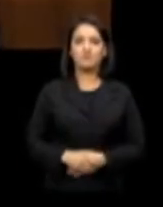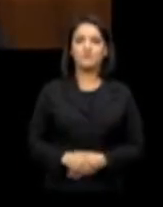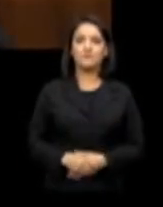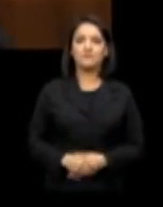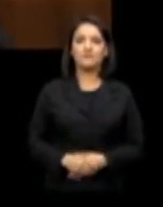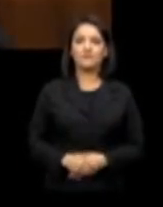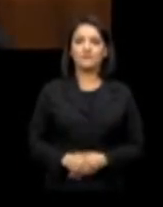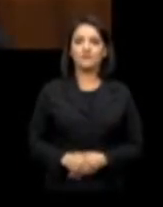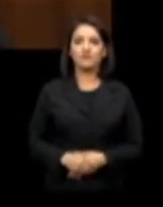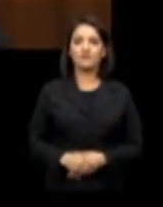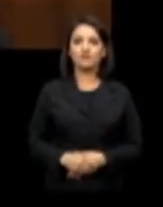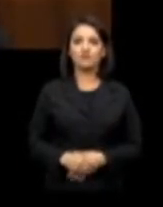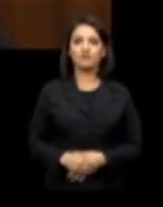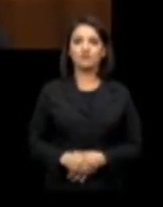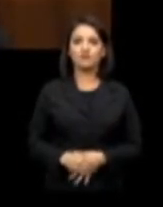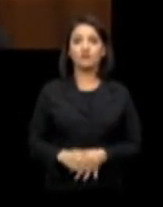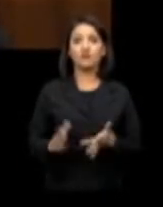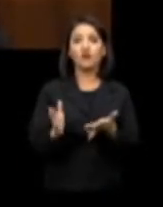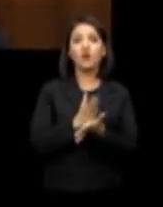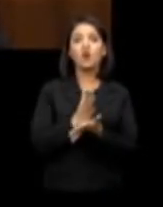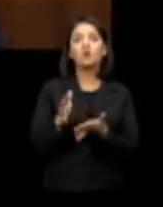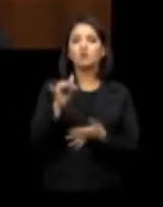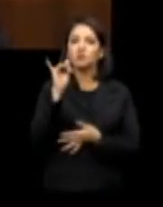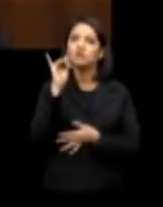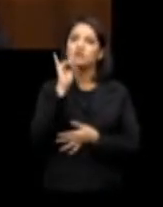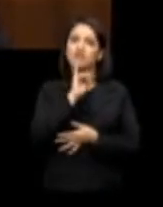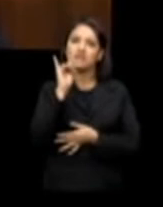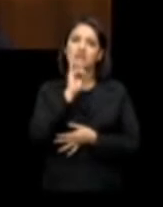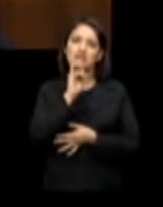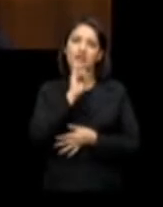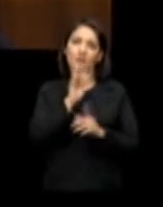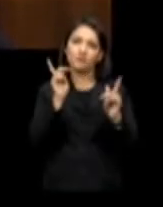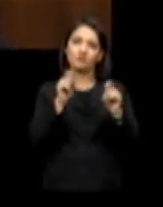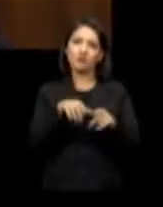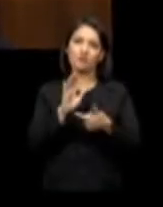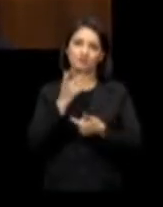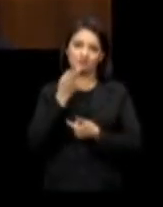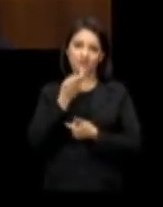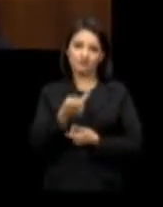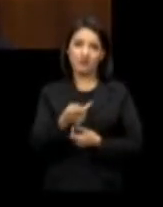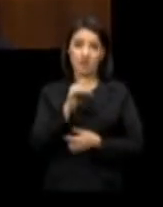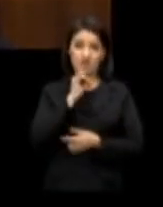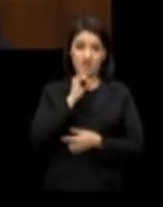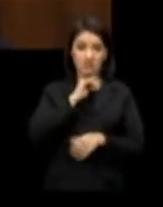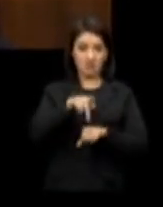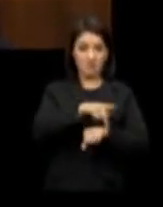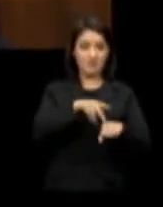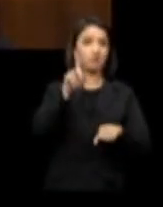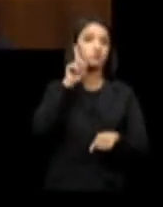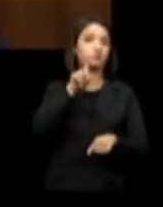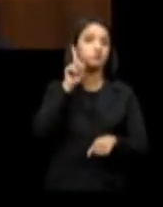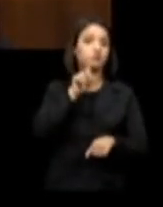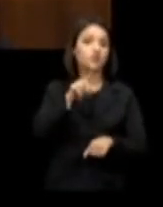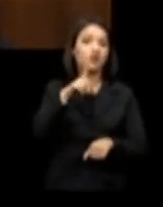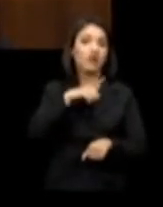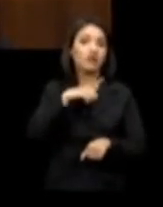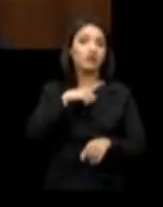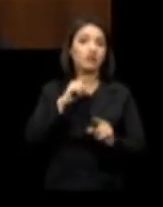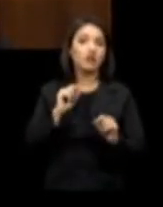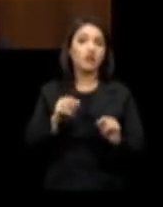conheciam. Alguns exemplos nesse sentido são dignos de nota. Nos Estados Unidos, por exemplo, uma ferramenta de